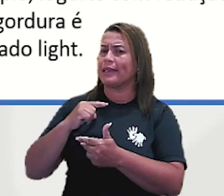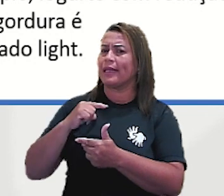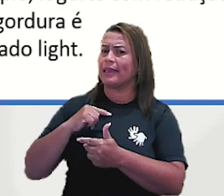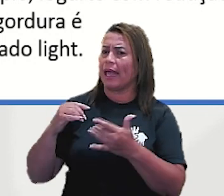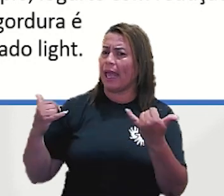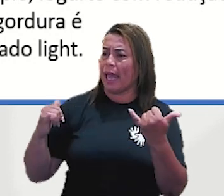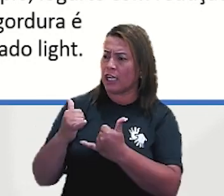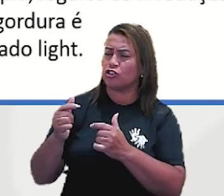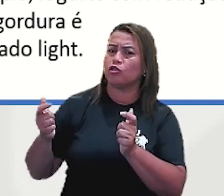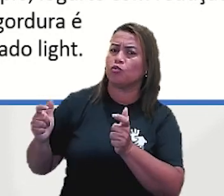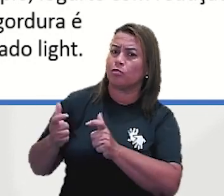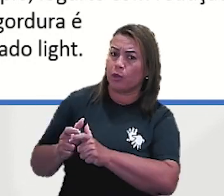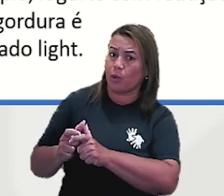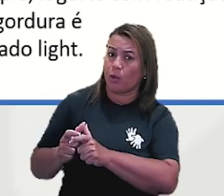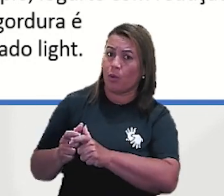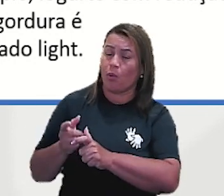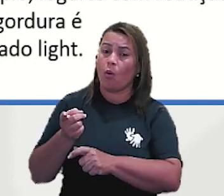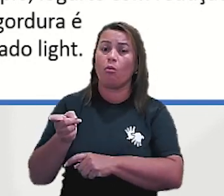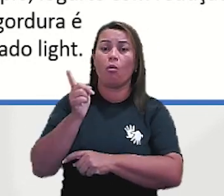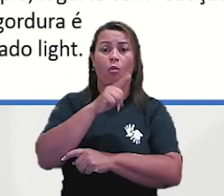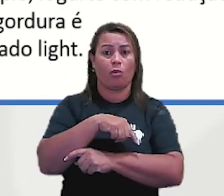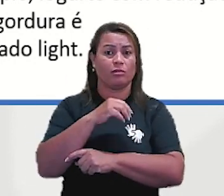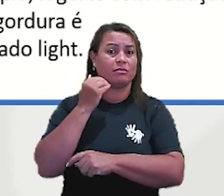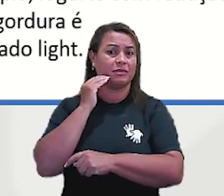reduzido, quando comparado a um alimento